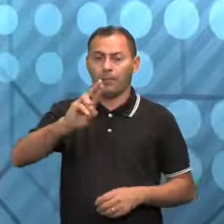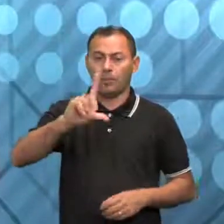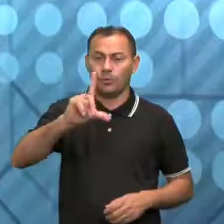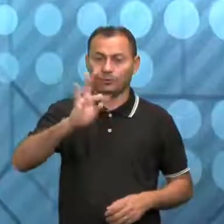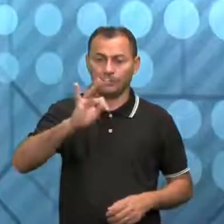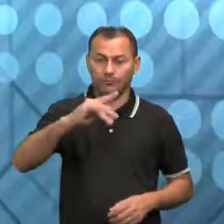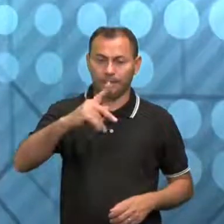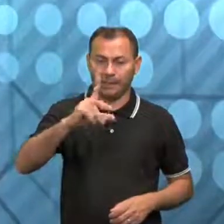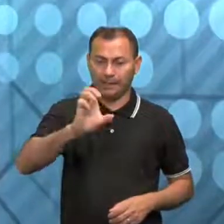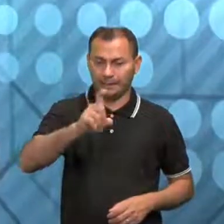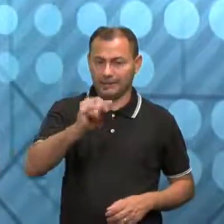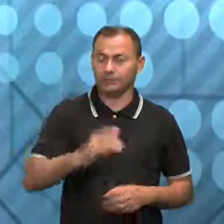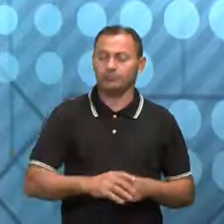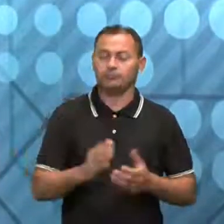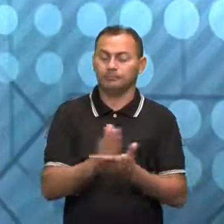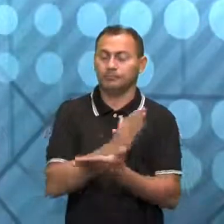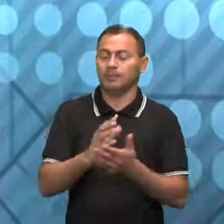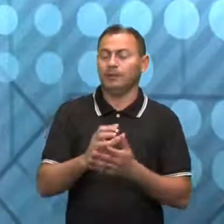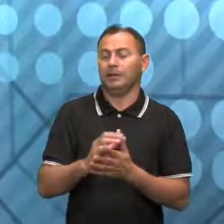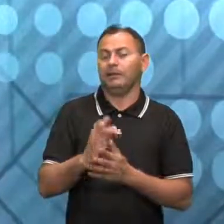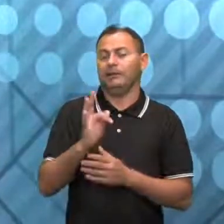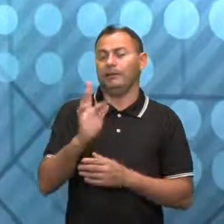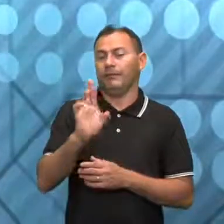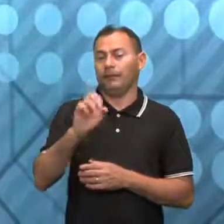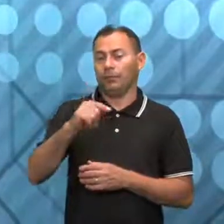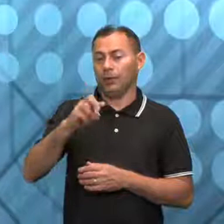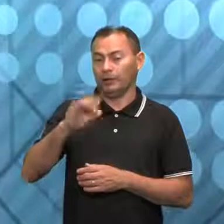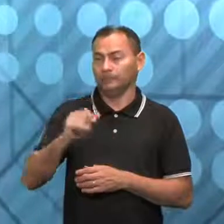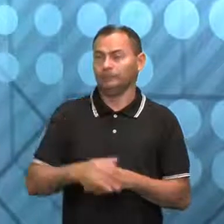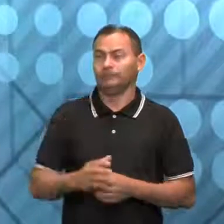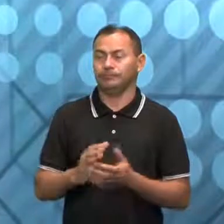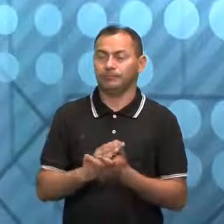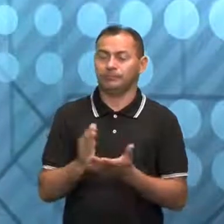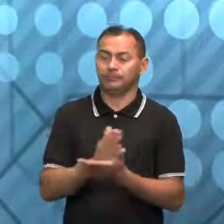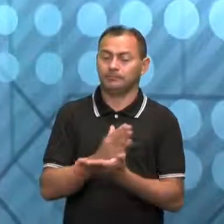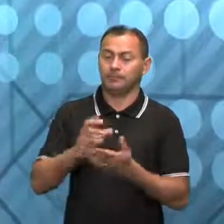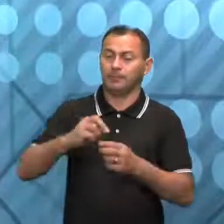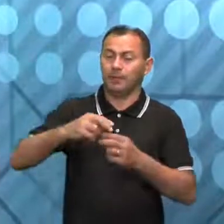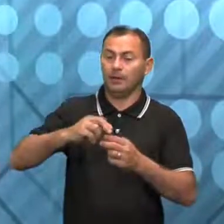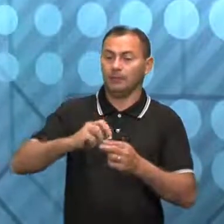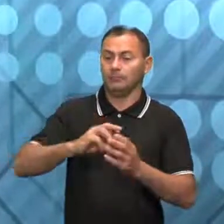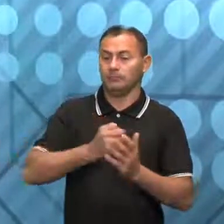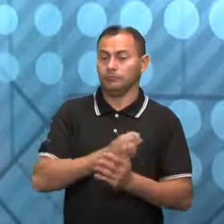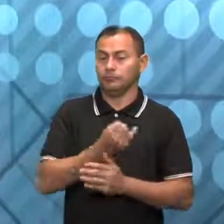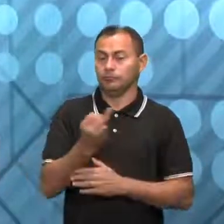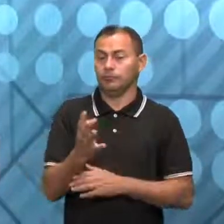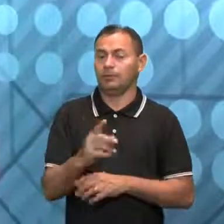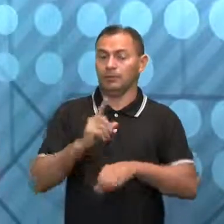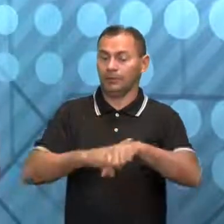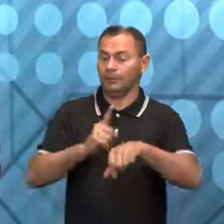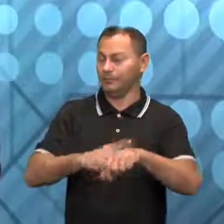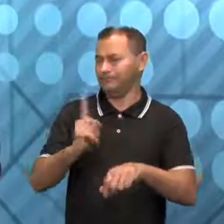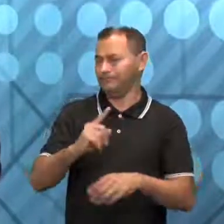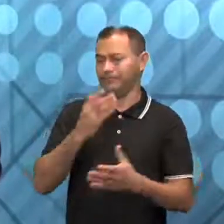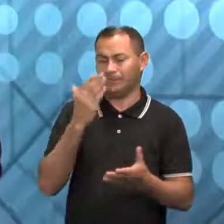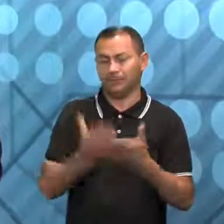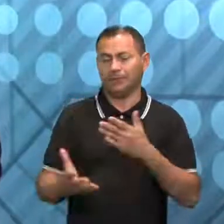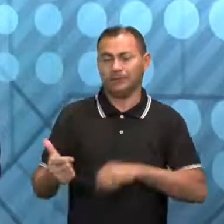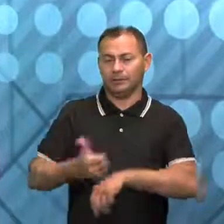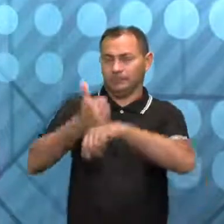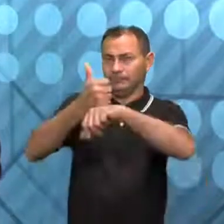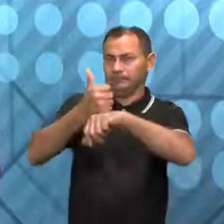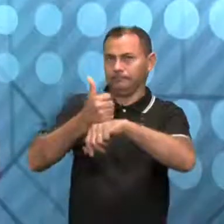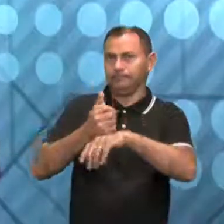por divisão de frequência. A multiplexação por divisão de tempo não é indicada para esses casos, porque você pode acabar tendo uma perda de